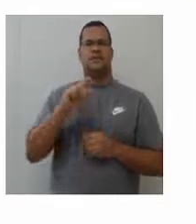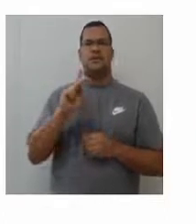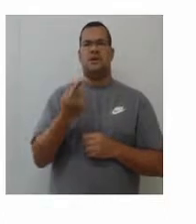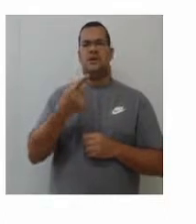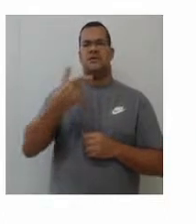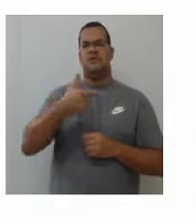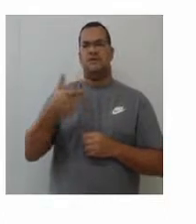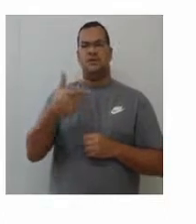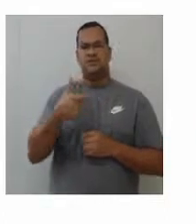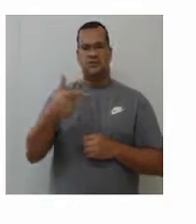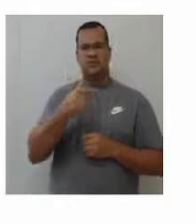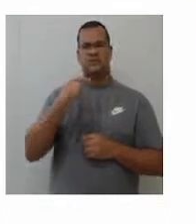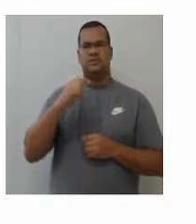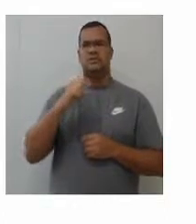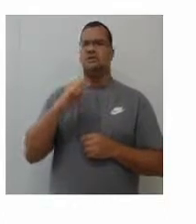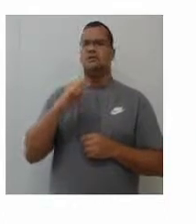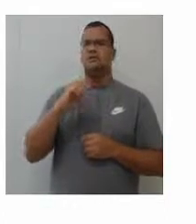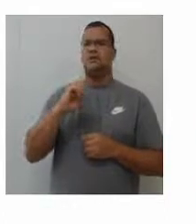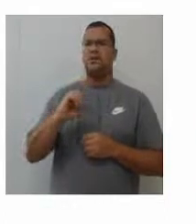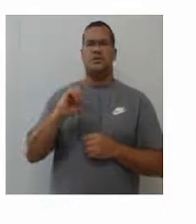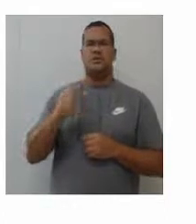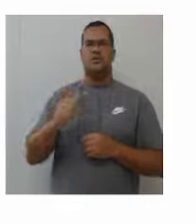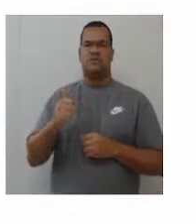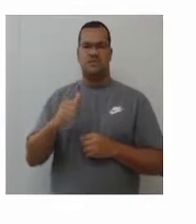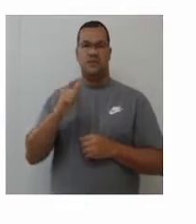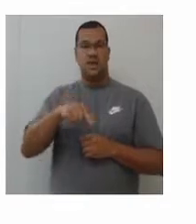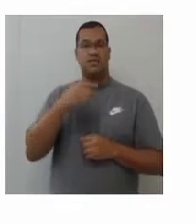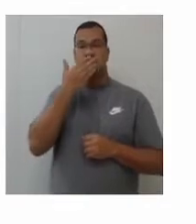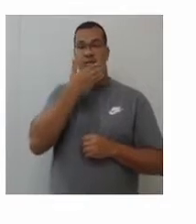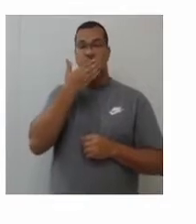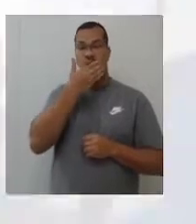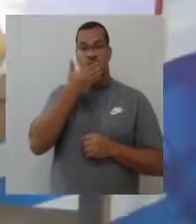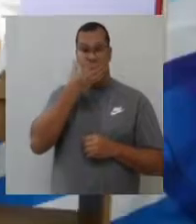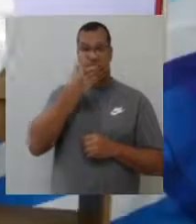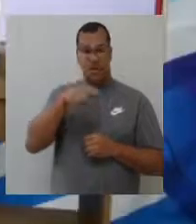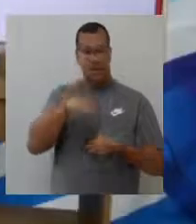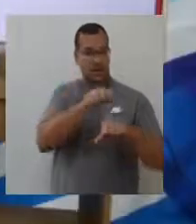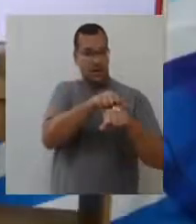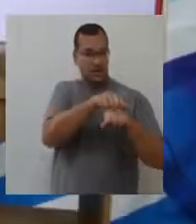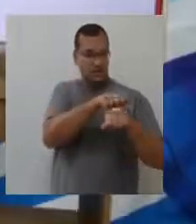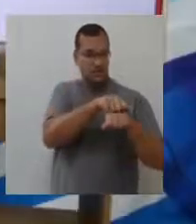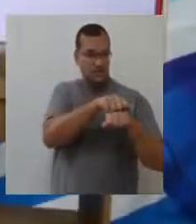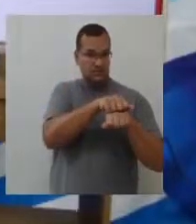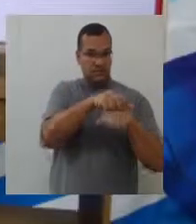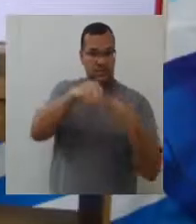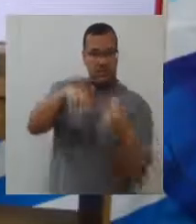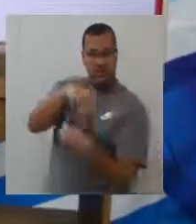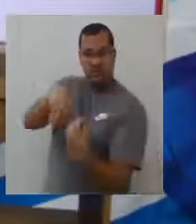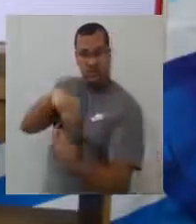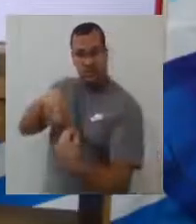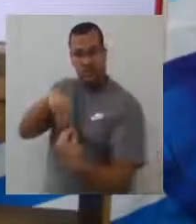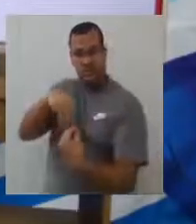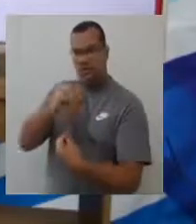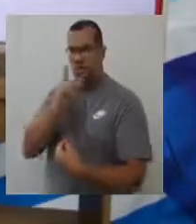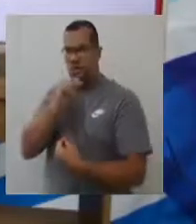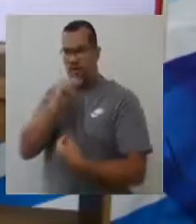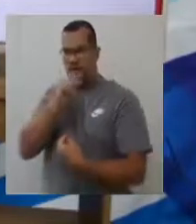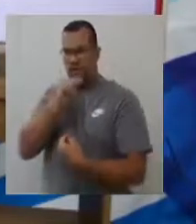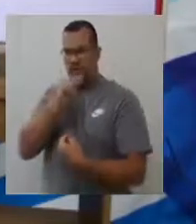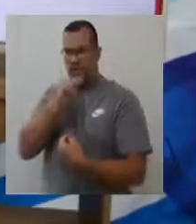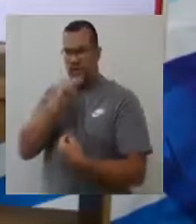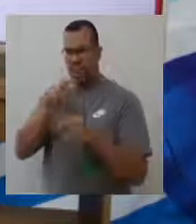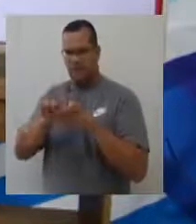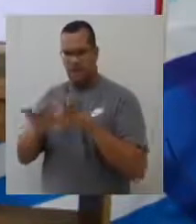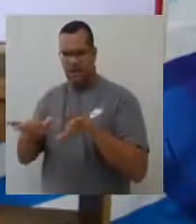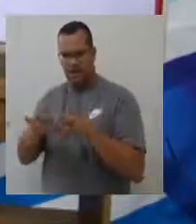C12H22O11. Então o que é que nós temos? A nossa açúcar, ela se encontra na fase sólida. Quando eu misturo o açúcar com água líquida,